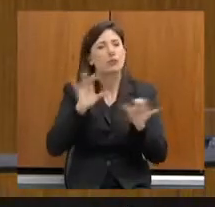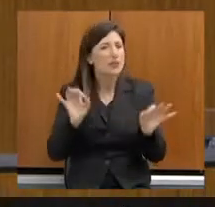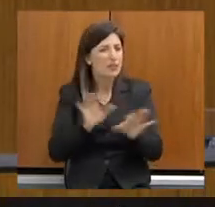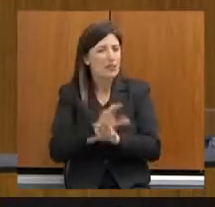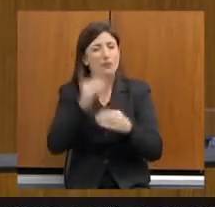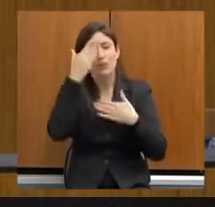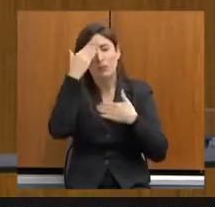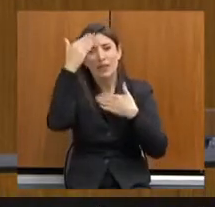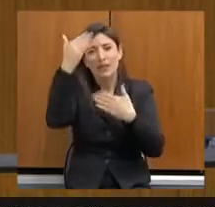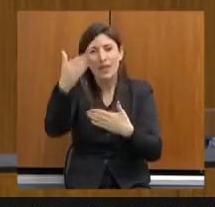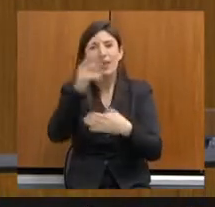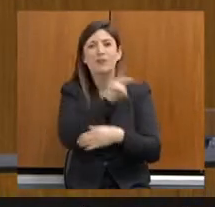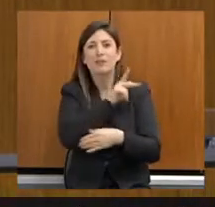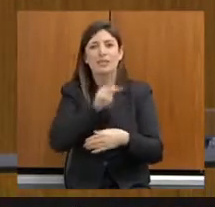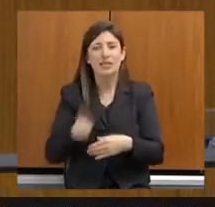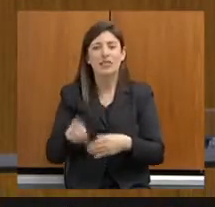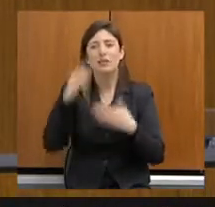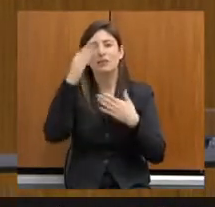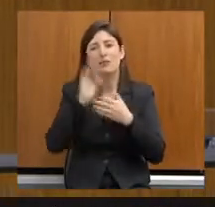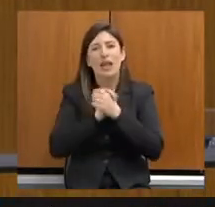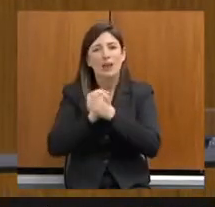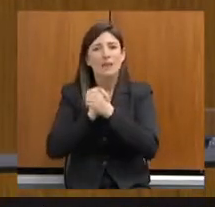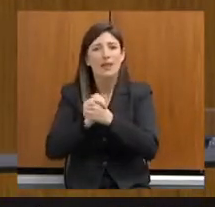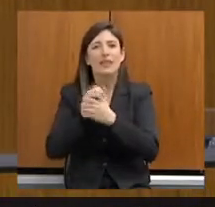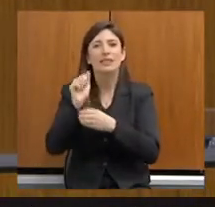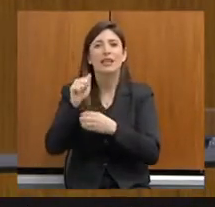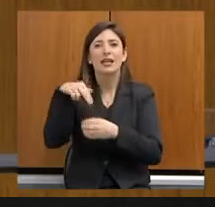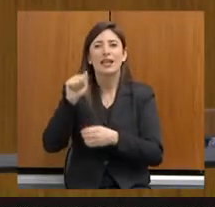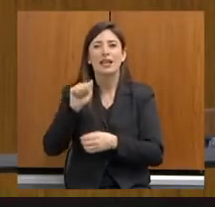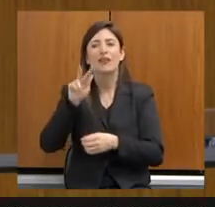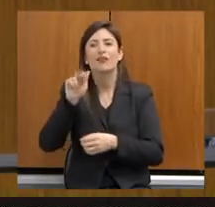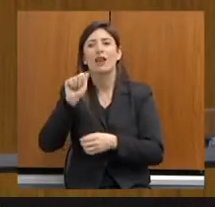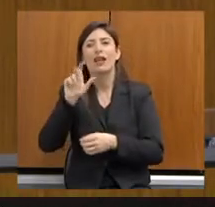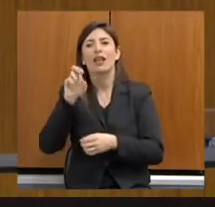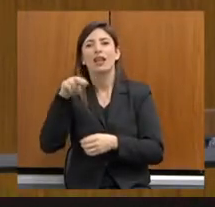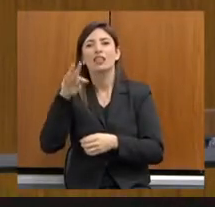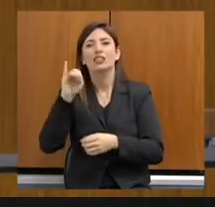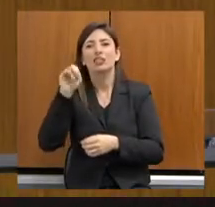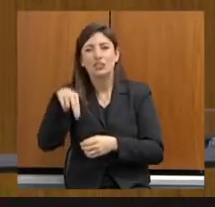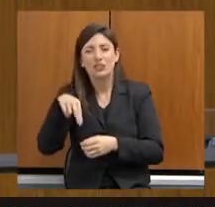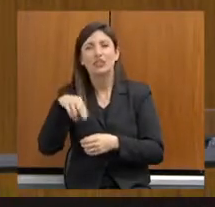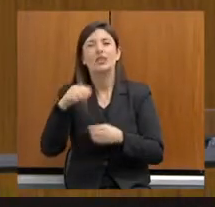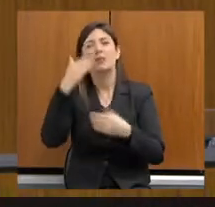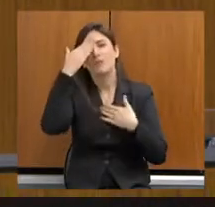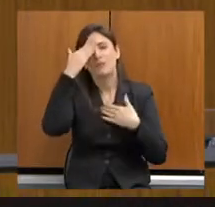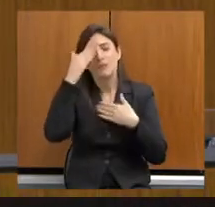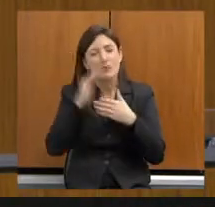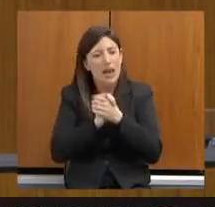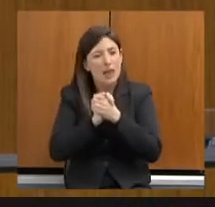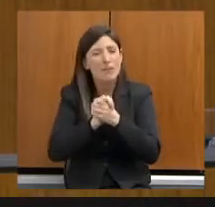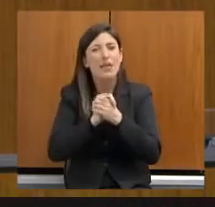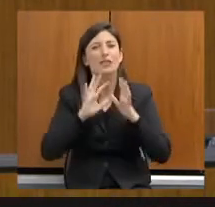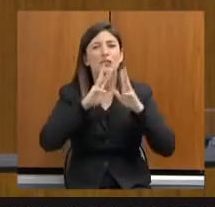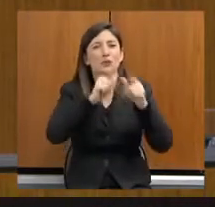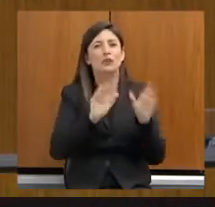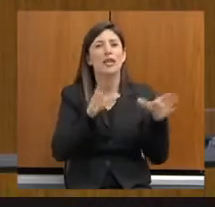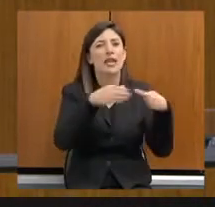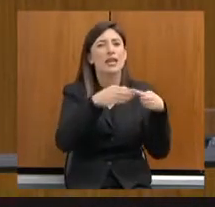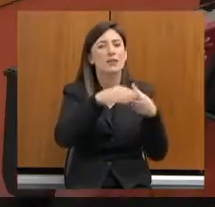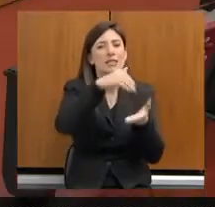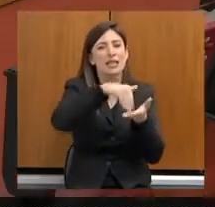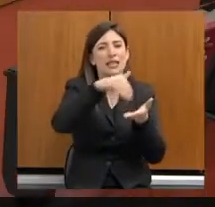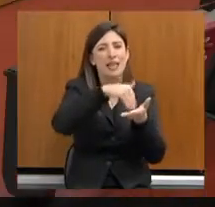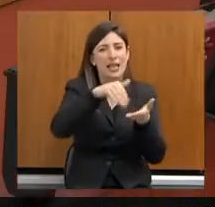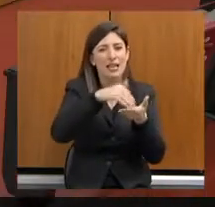paciência presidente a visão da Valentim para bem toda equipe da secretaria né pelo trabalho por todo o estado de Minas Gerais